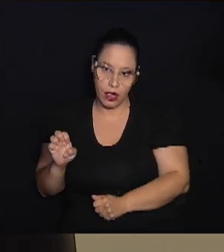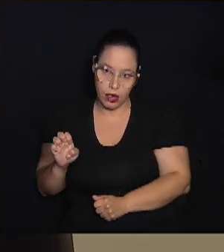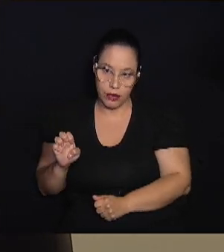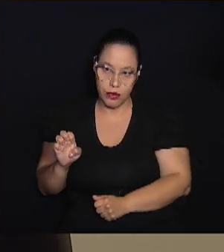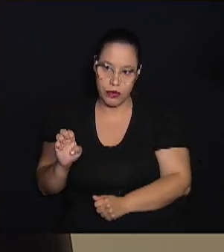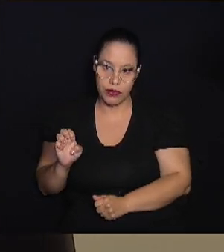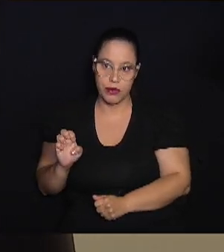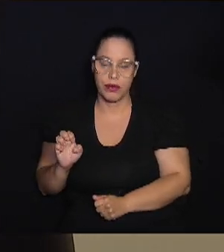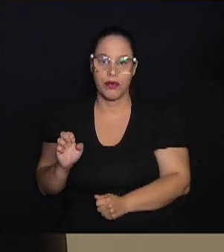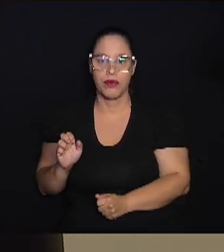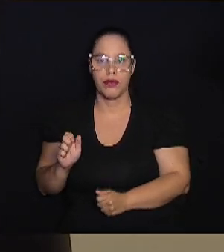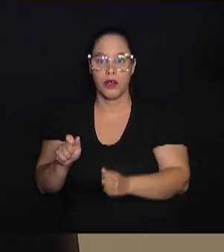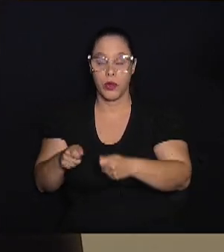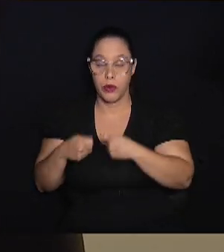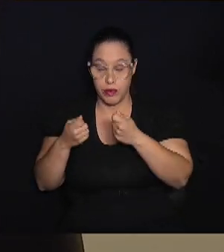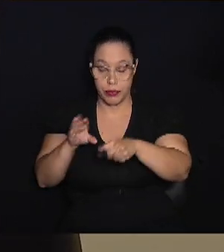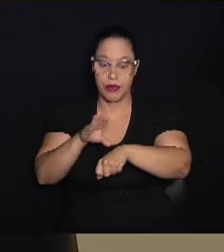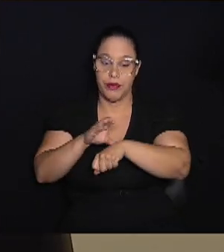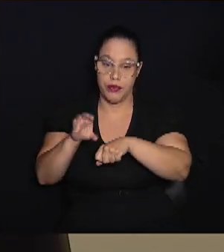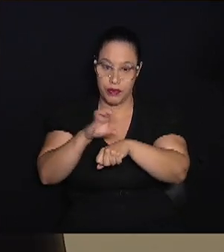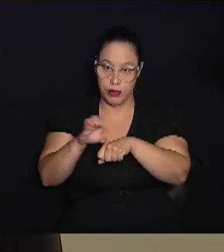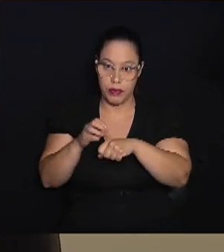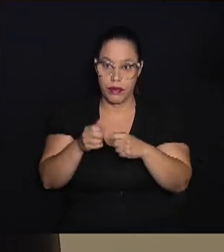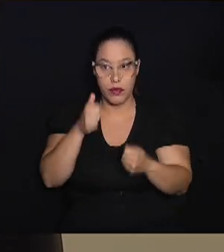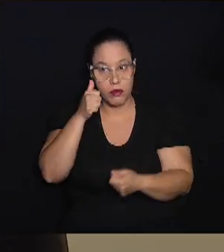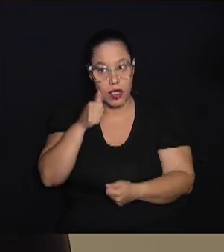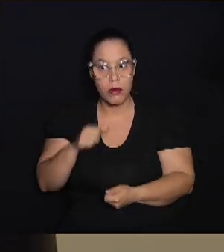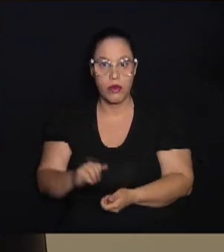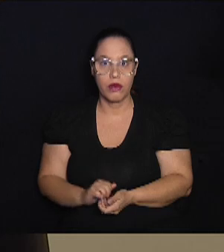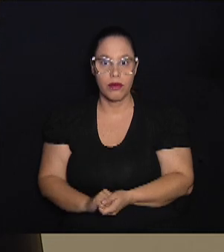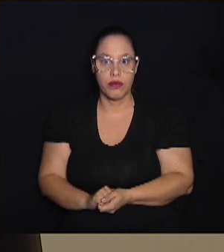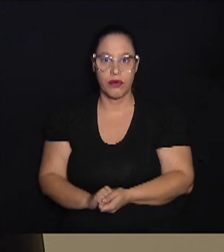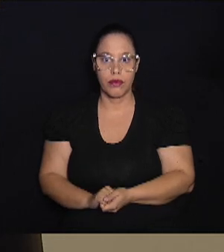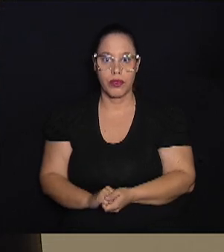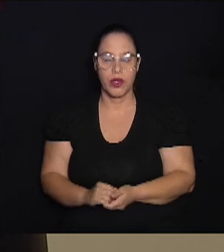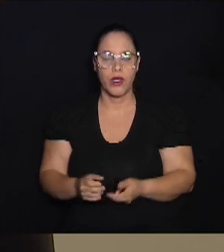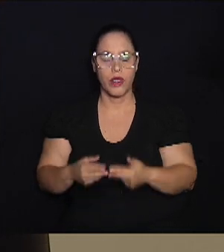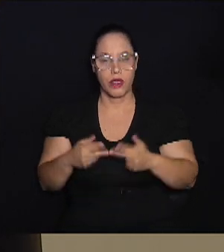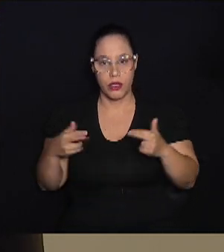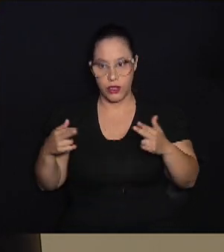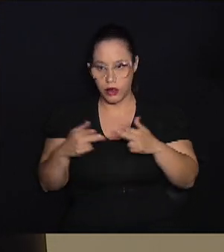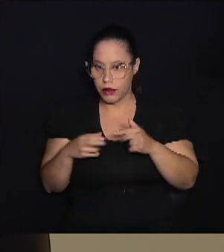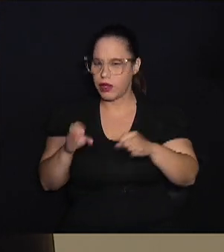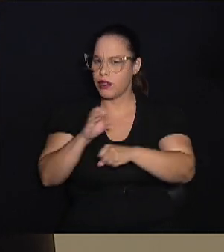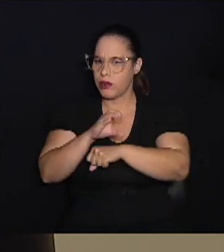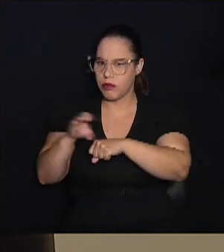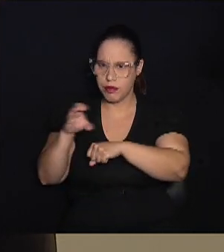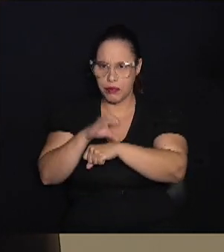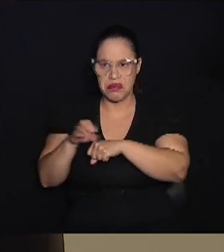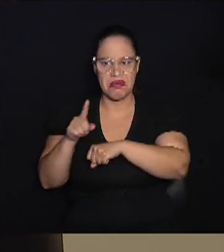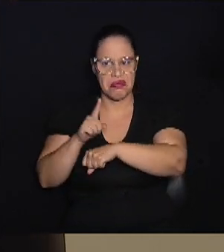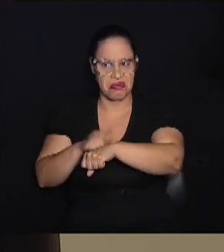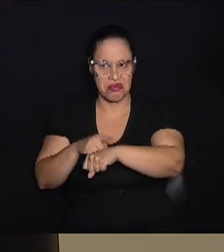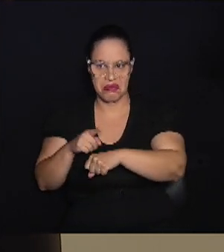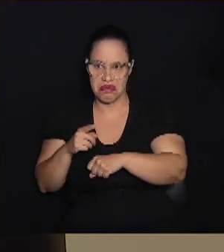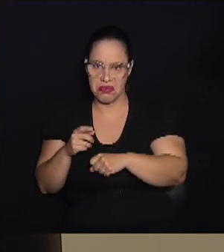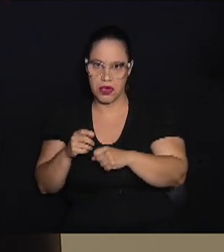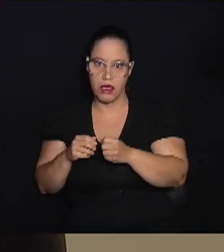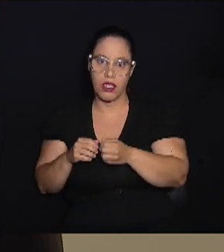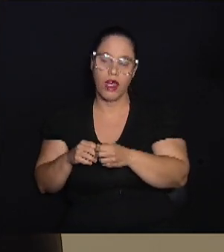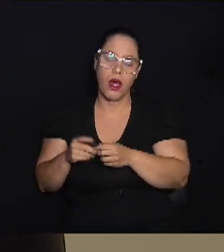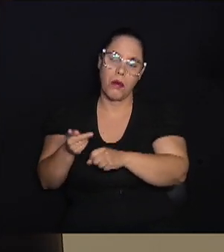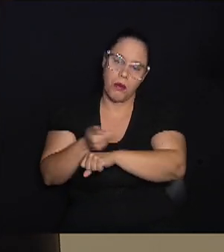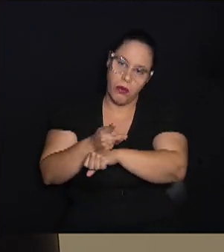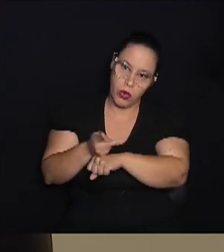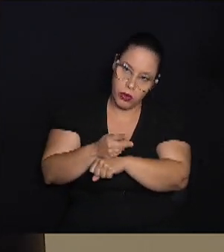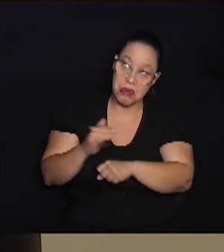com as questões da qualificação profissional para as mulheres, nós vamos ter aqui diversos cursos, em diversos horários, tanto da procura delas,